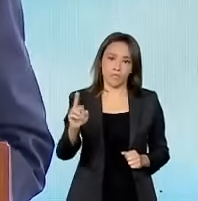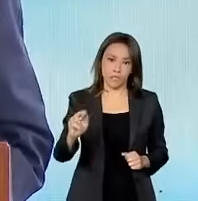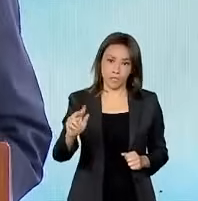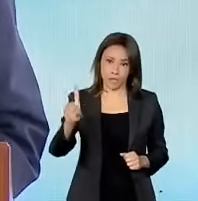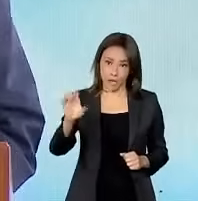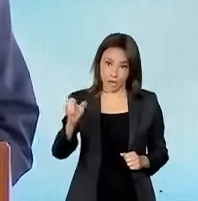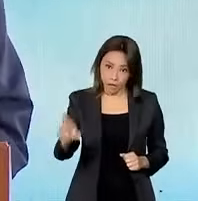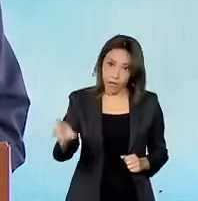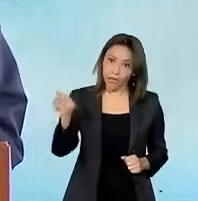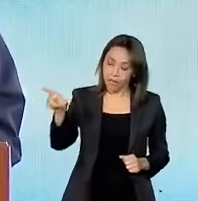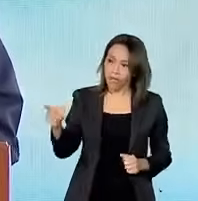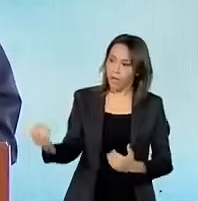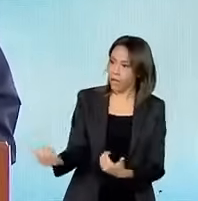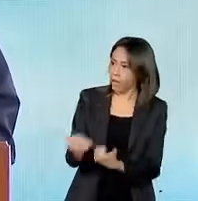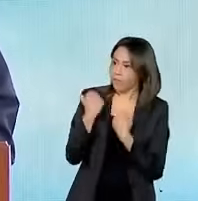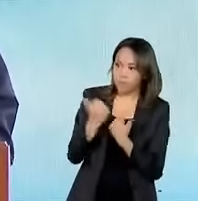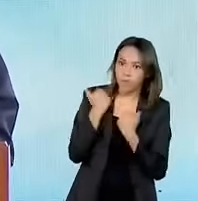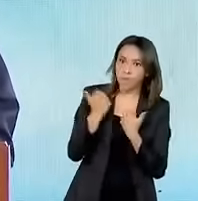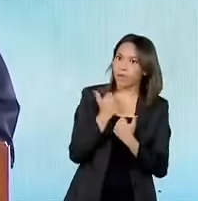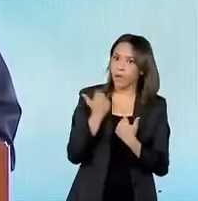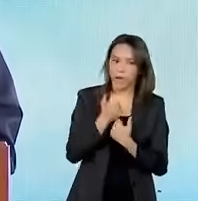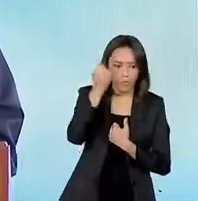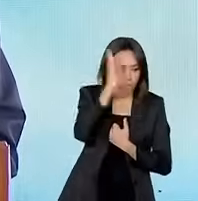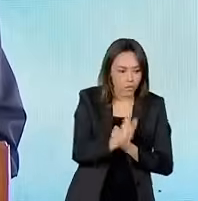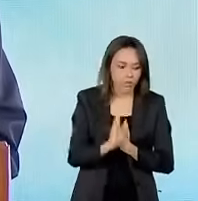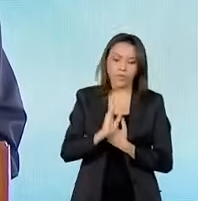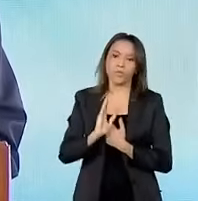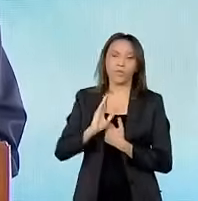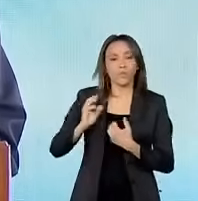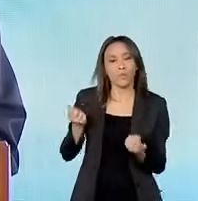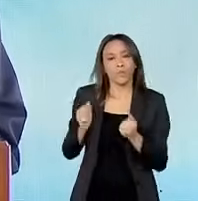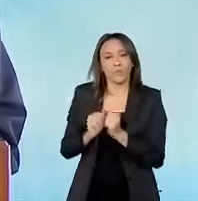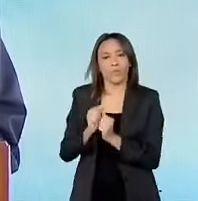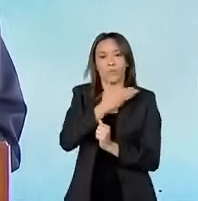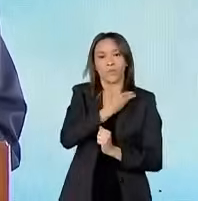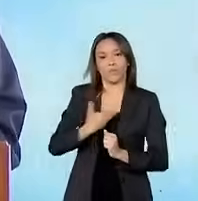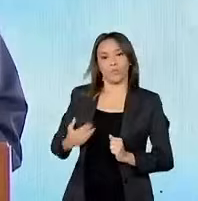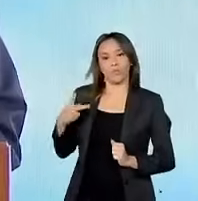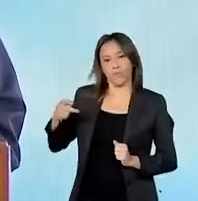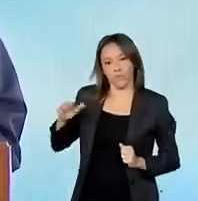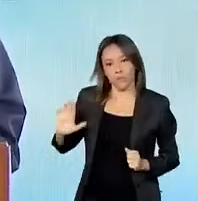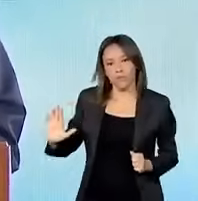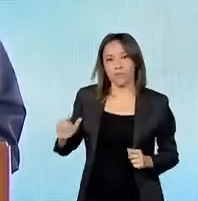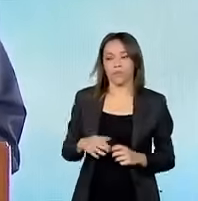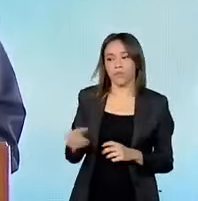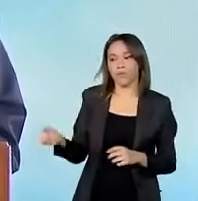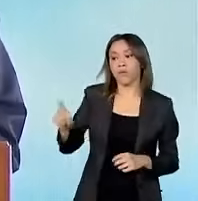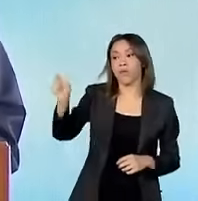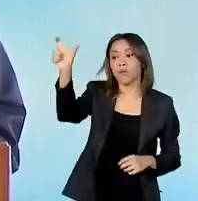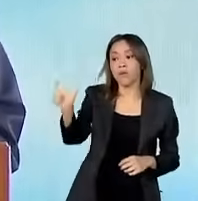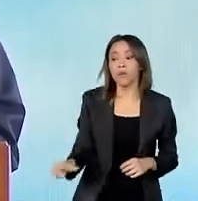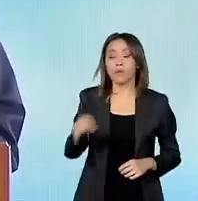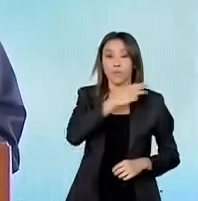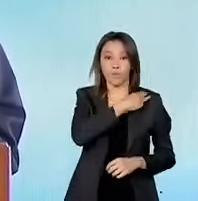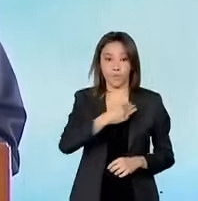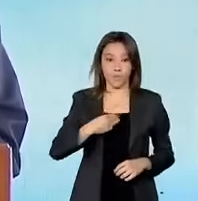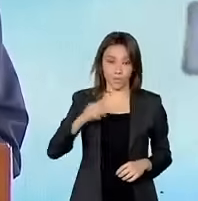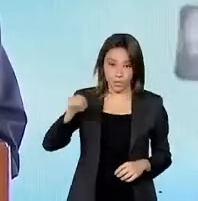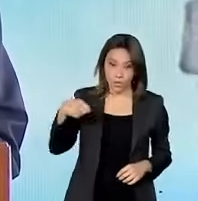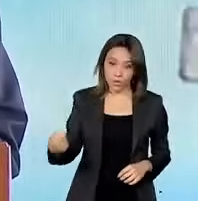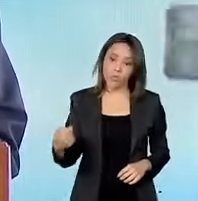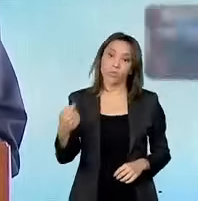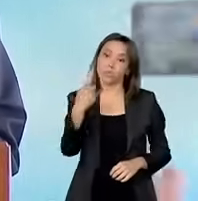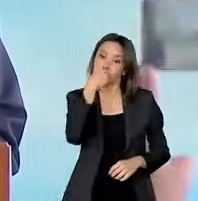a esse Brasil no governo do presidente Luiz Inácio Lula da Silva, ministro Rui Costa, ministro da